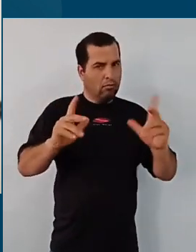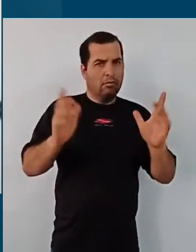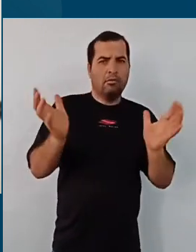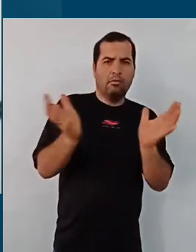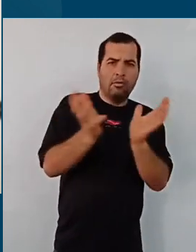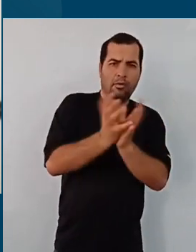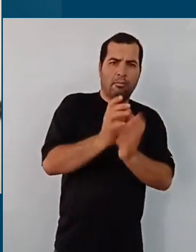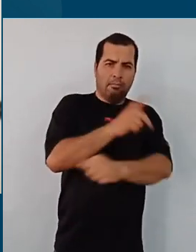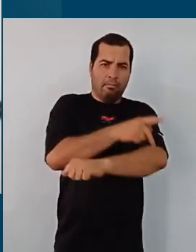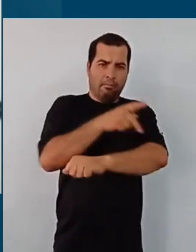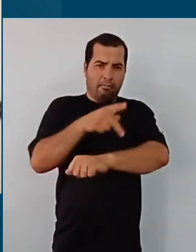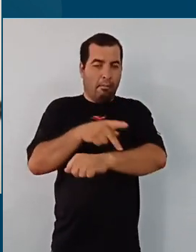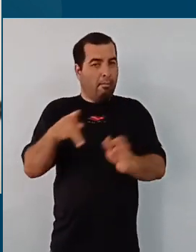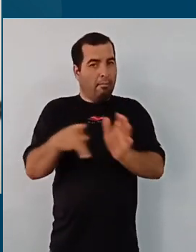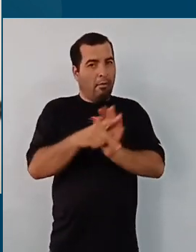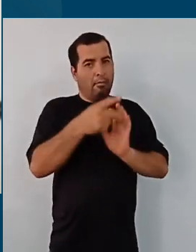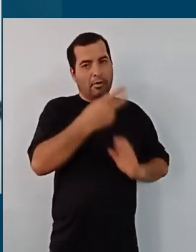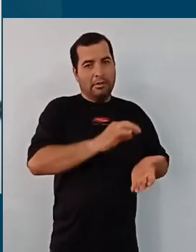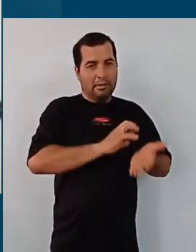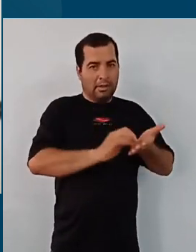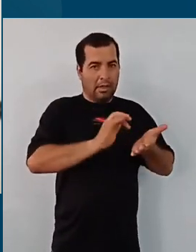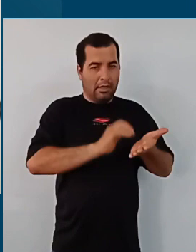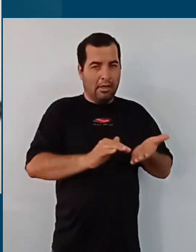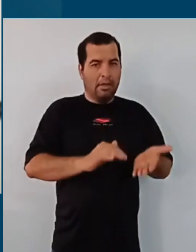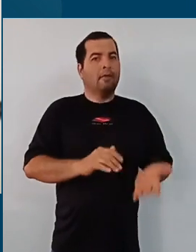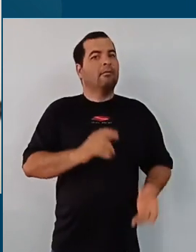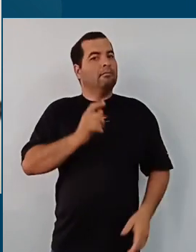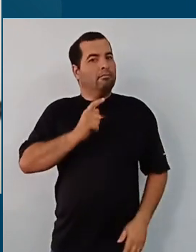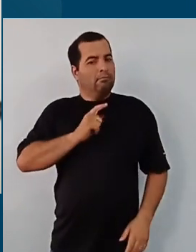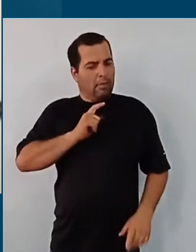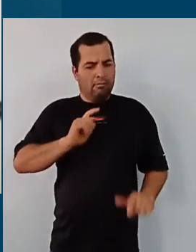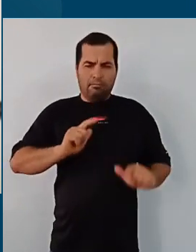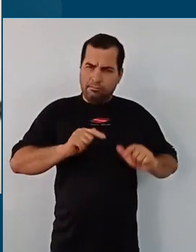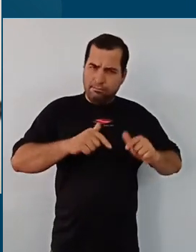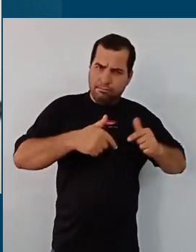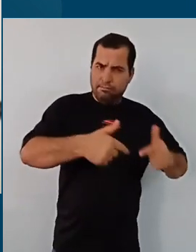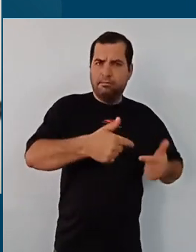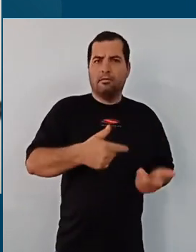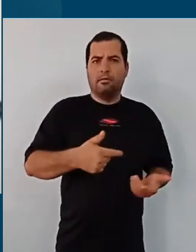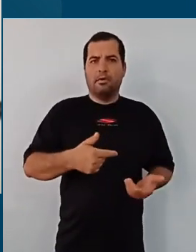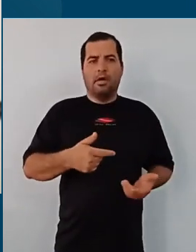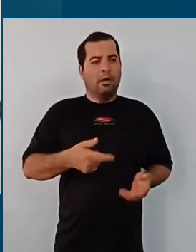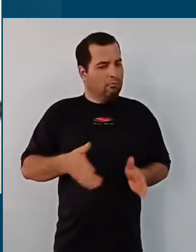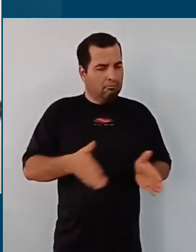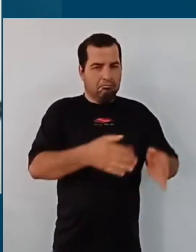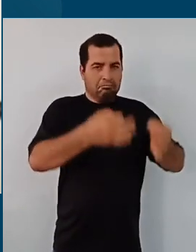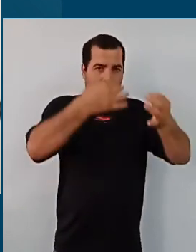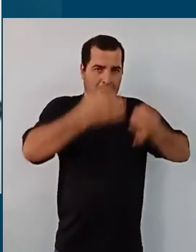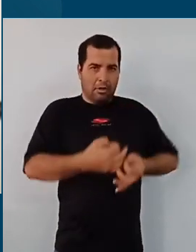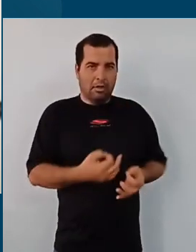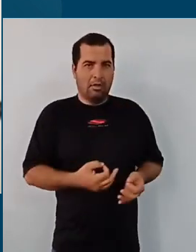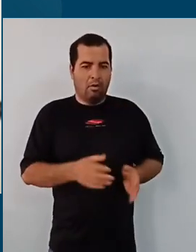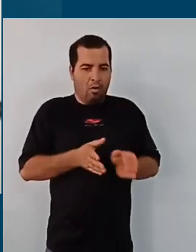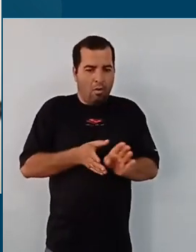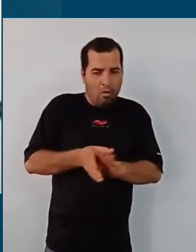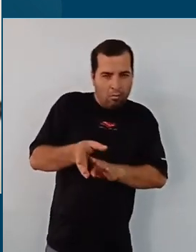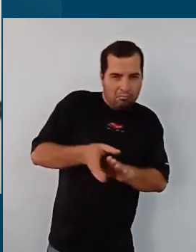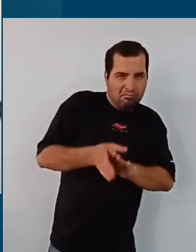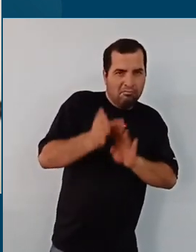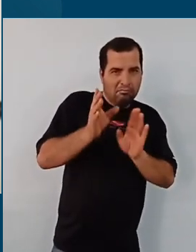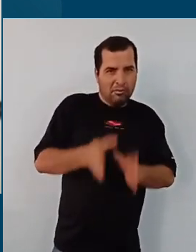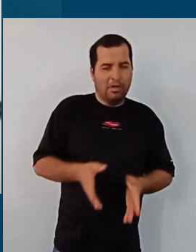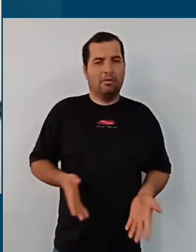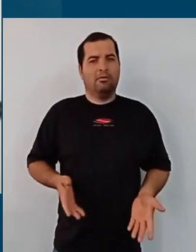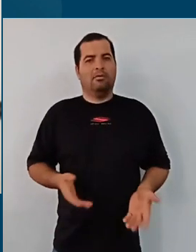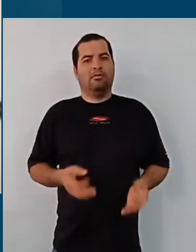da secretaria, que tem interagido de uma maneira muito produtiva conosco, nos dando os caminhos, as orientações,